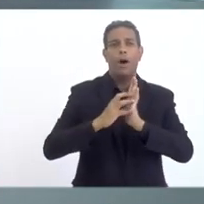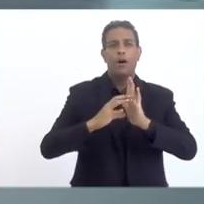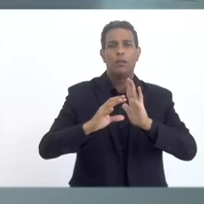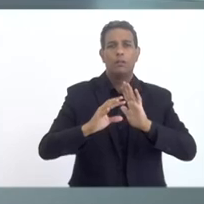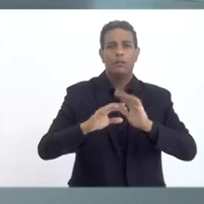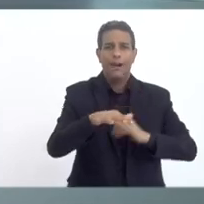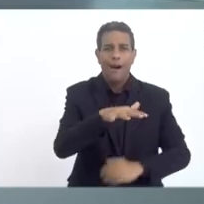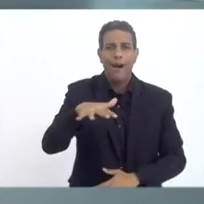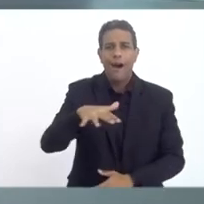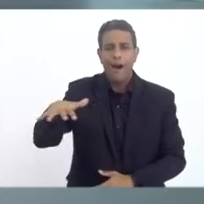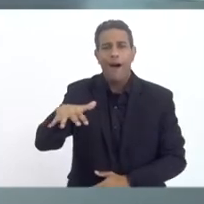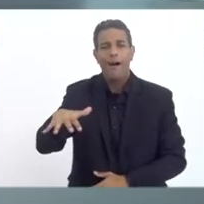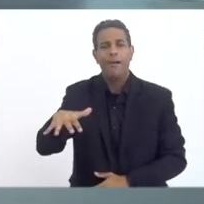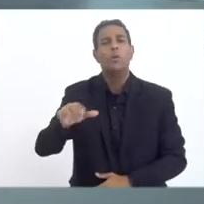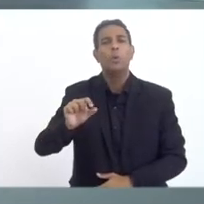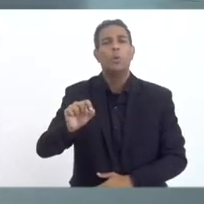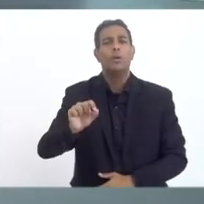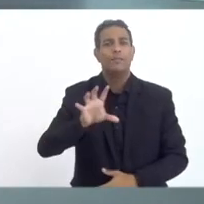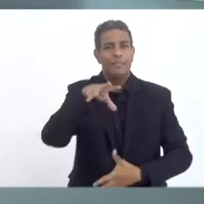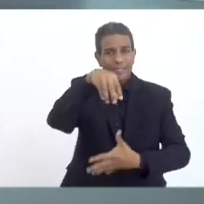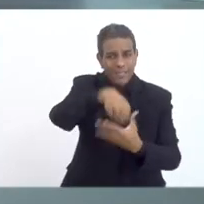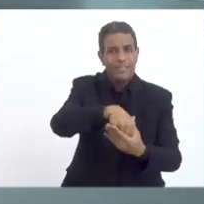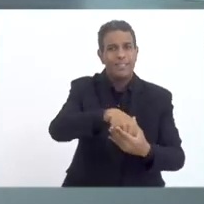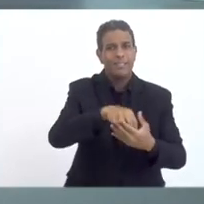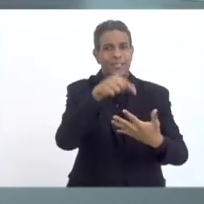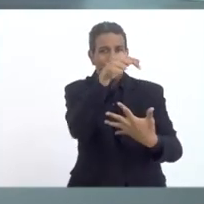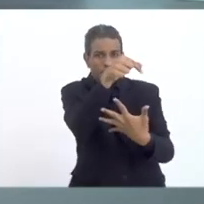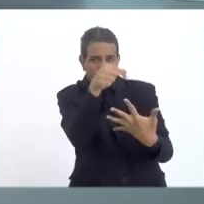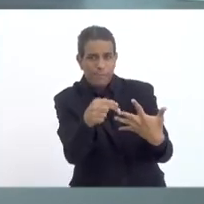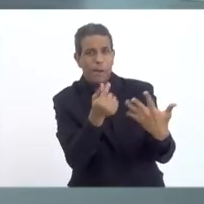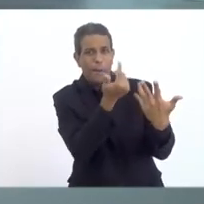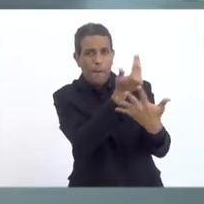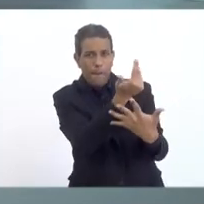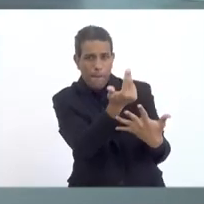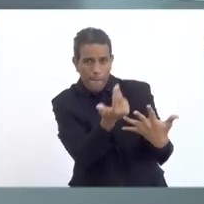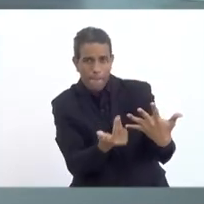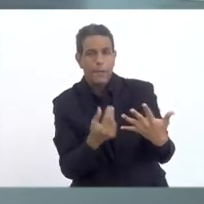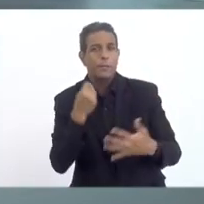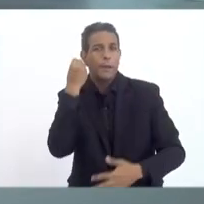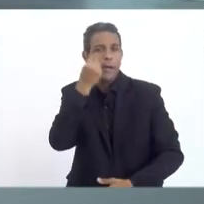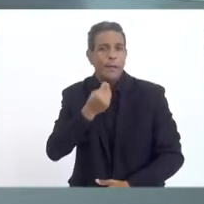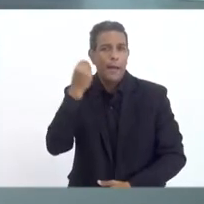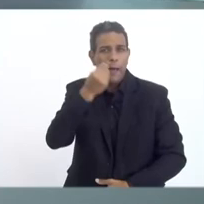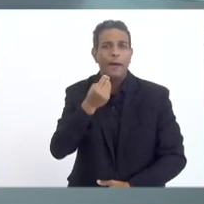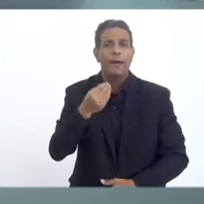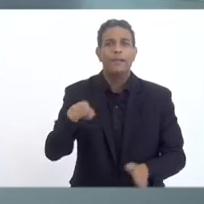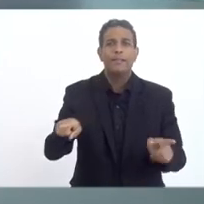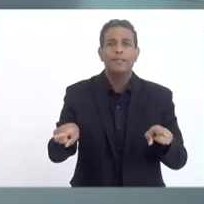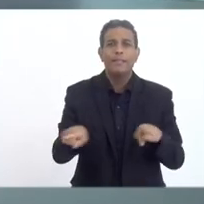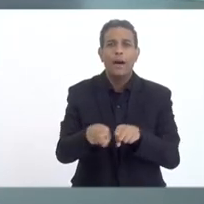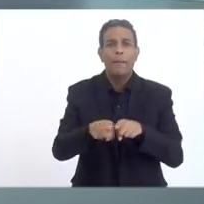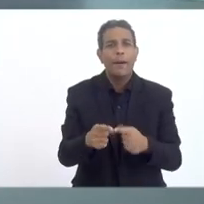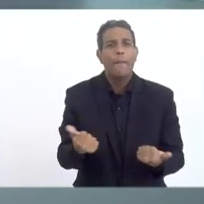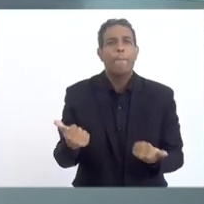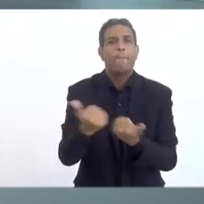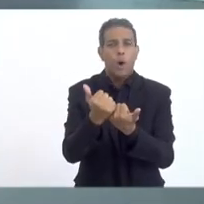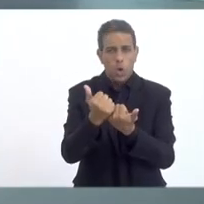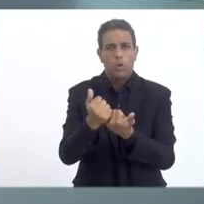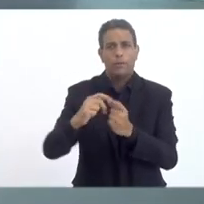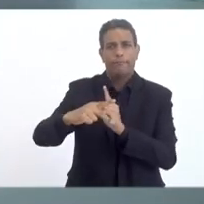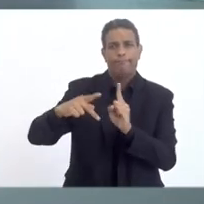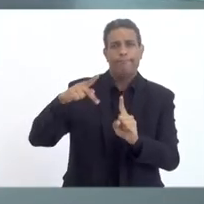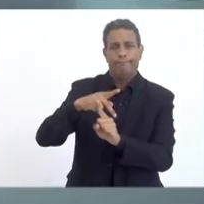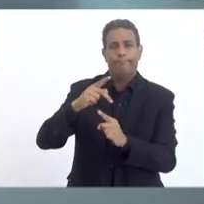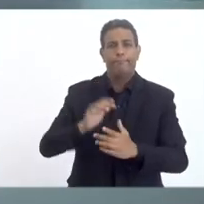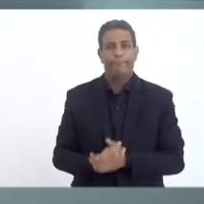executá-la, são quadros desta carreira de especialistas em previdência e dos assistentes previdenciários. Recentemente,